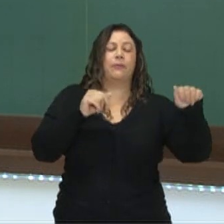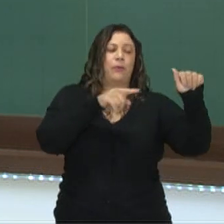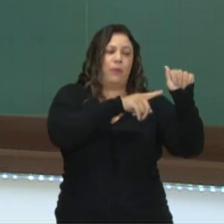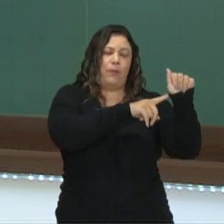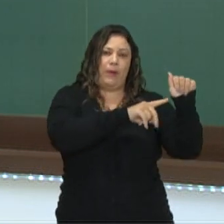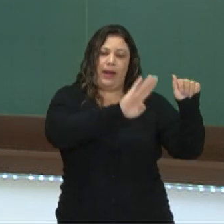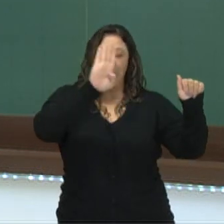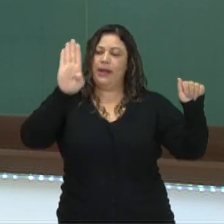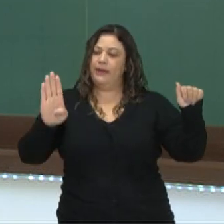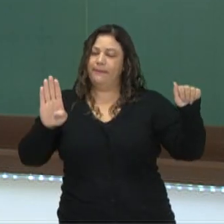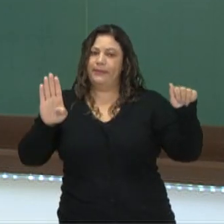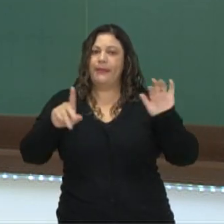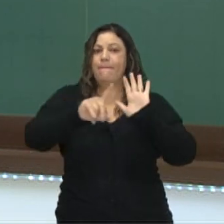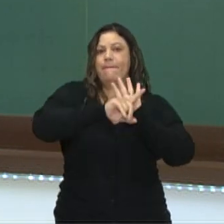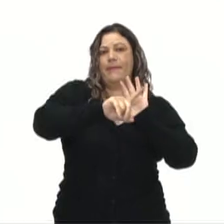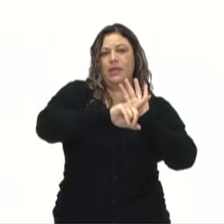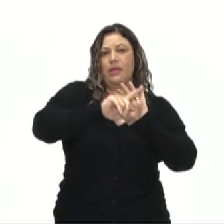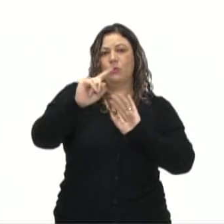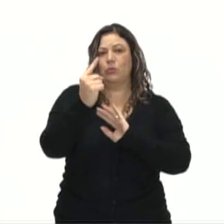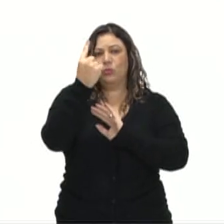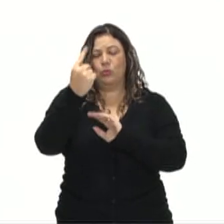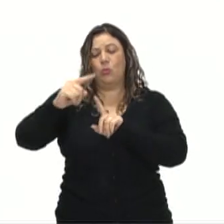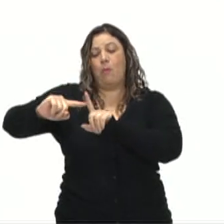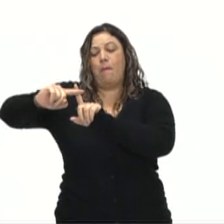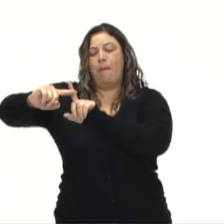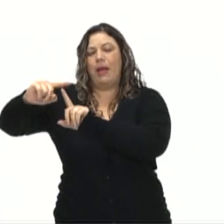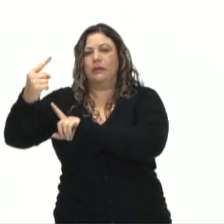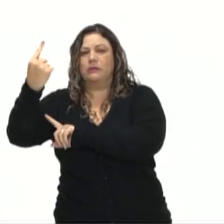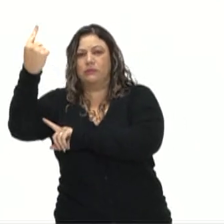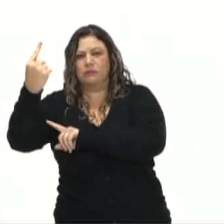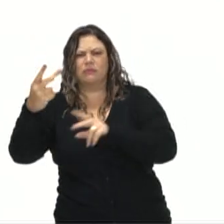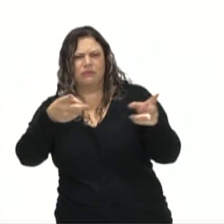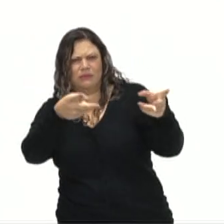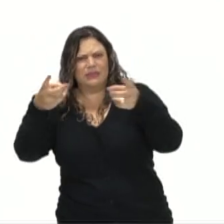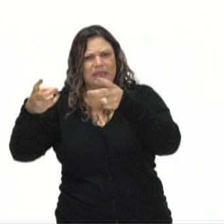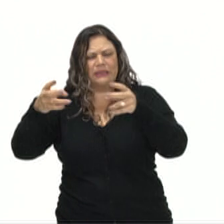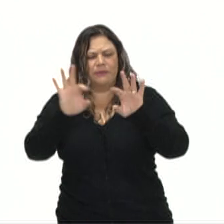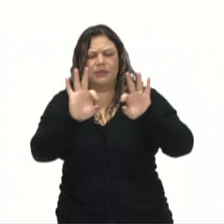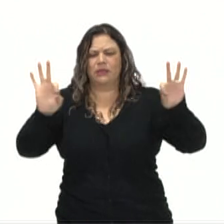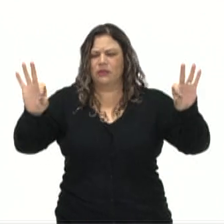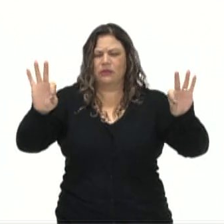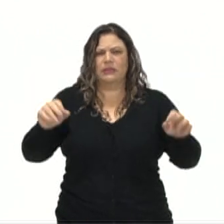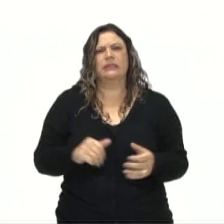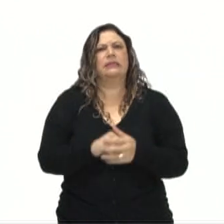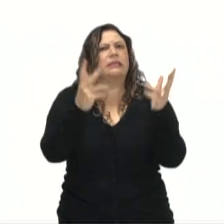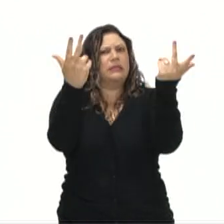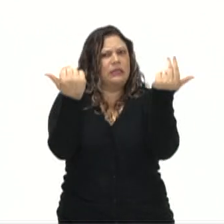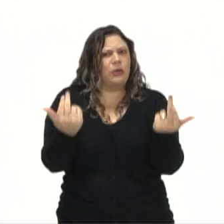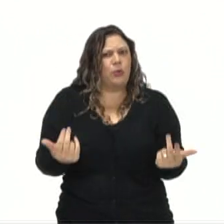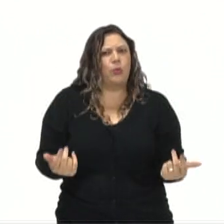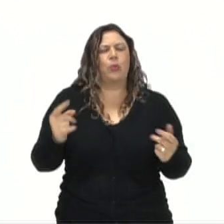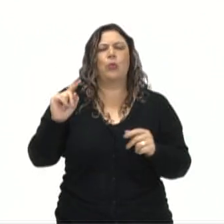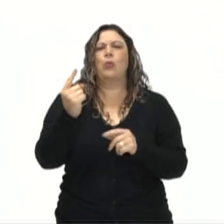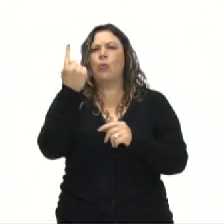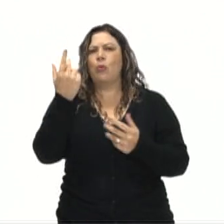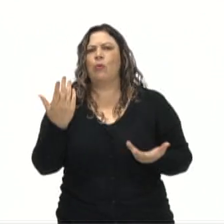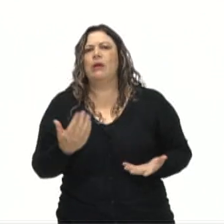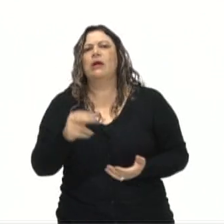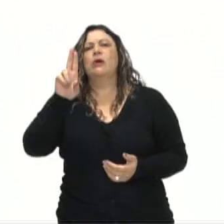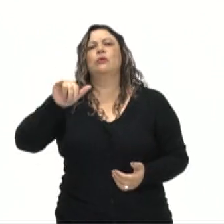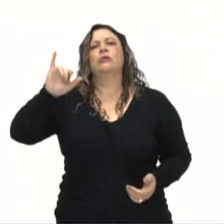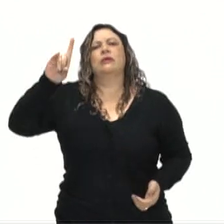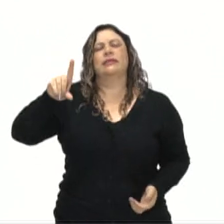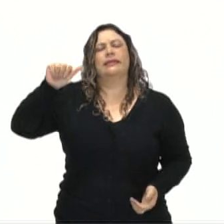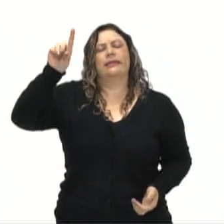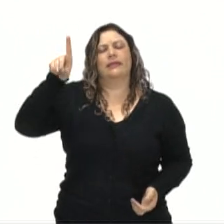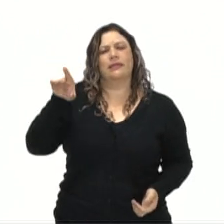B. O ponto A é menos 1, o ponto B é mais 1. Perceberam que a distância até o zero é a mesma, é uma unidade? Então, nós podemos dizer do quê?